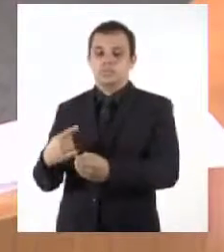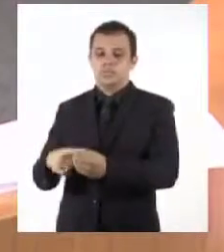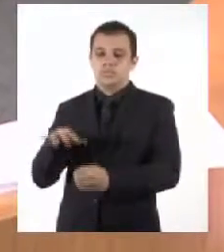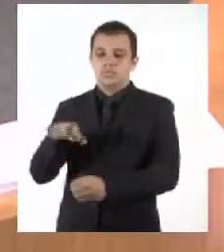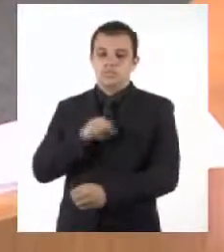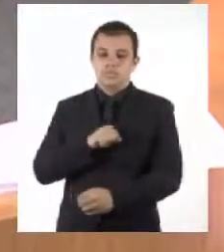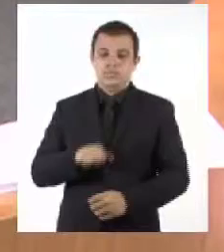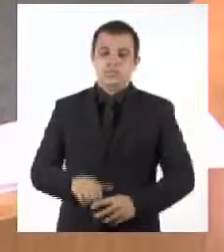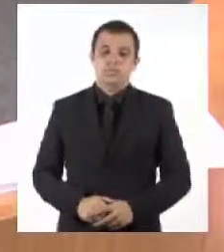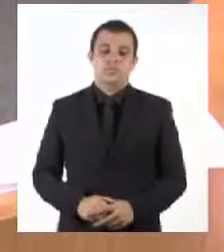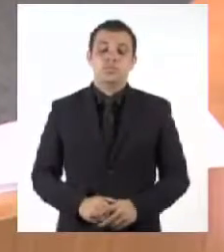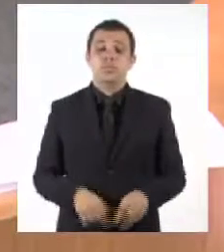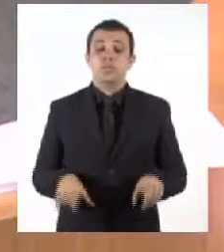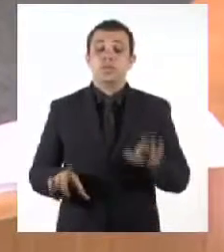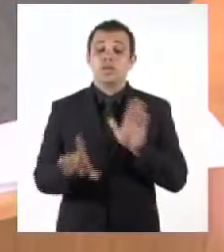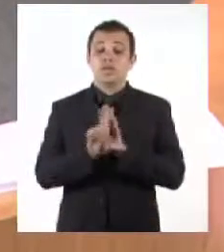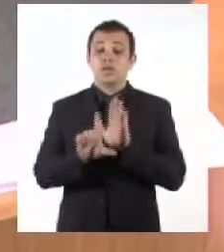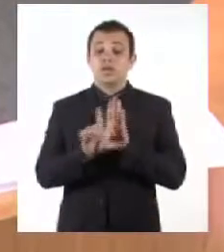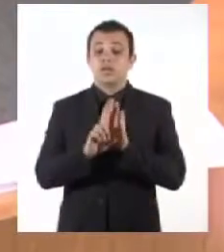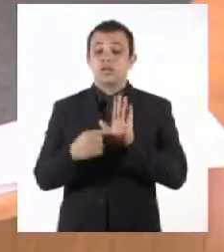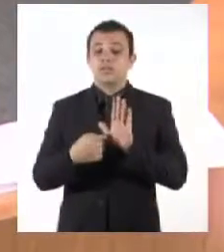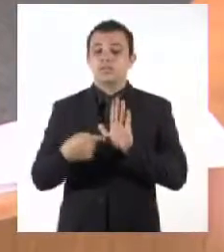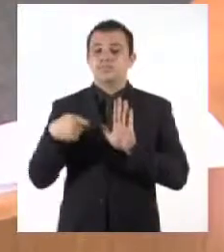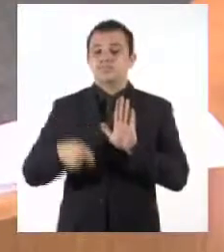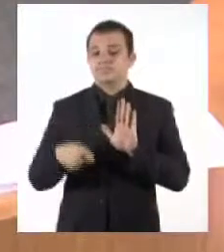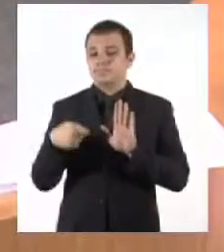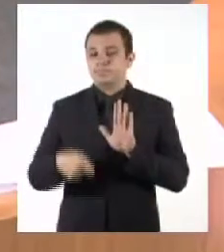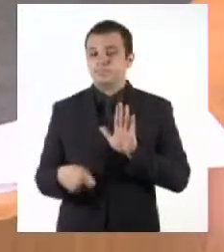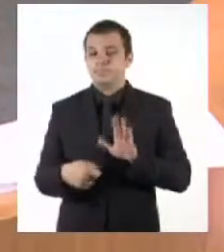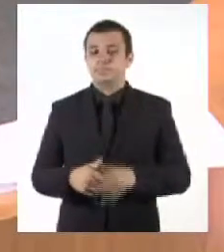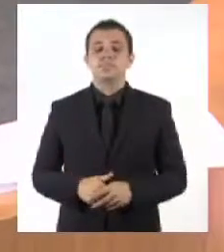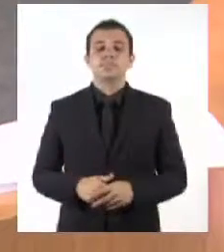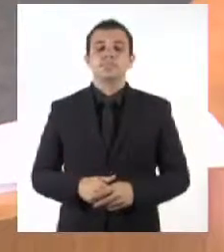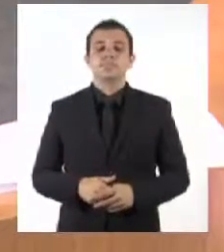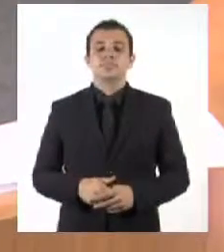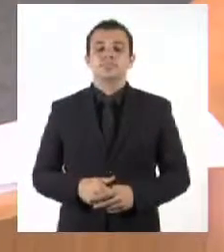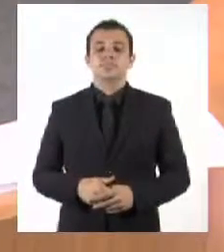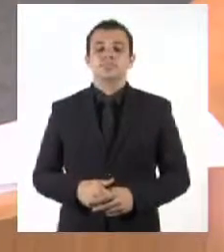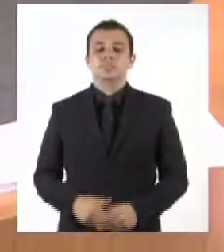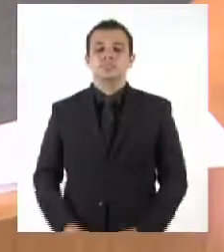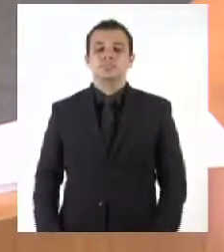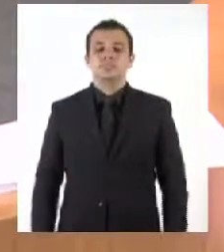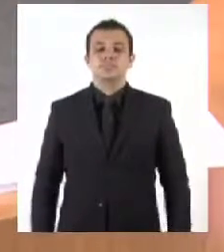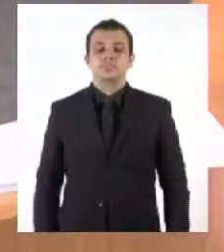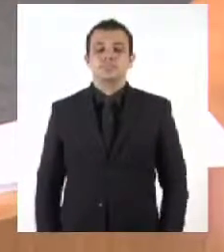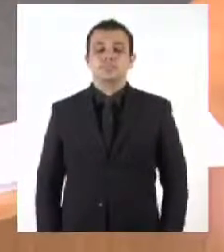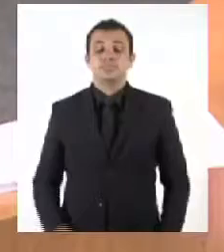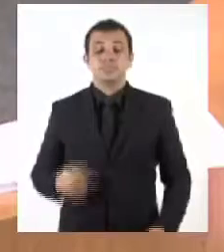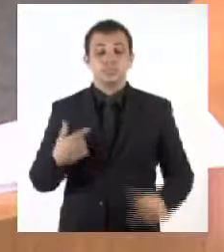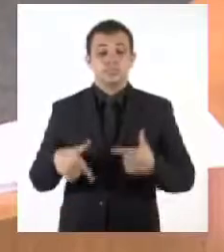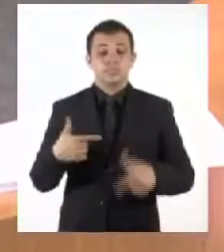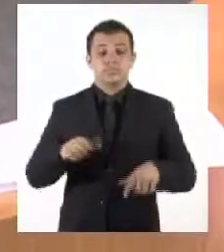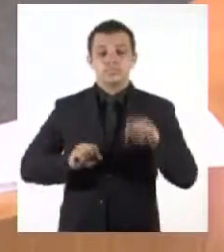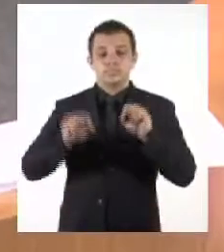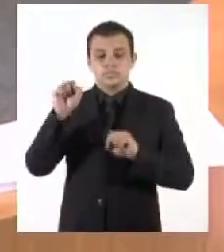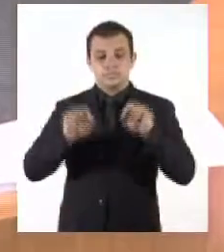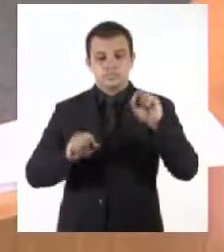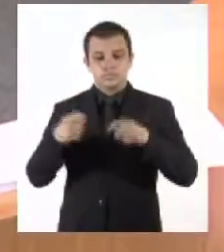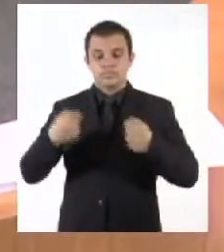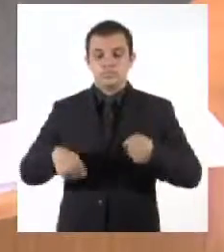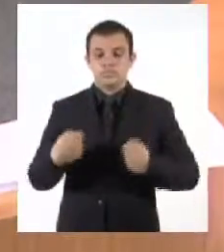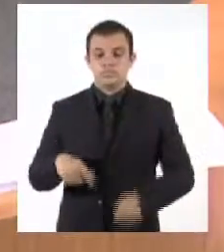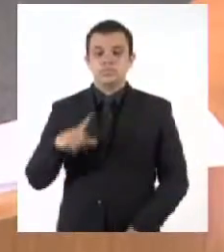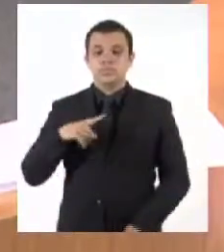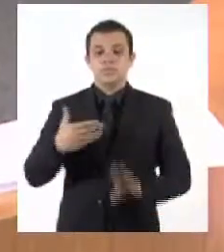A legislação exige que a atividade de indústria, ela deve se manter